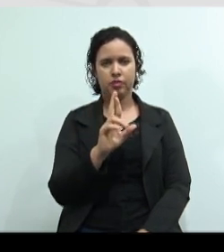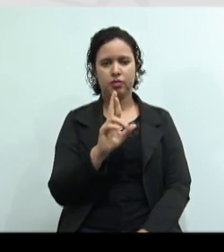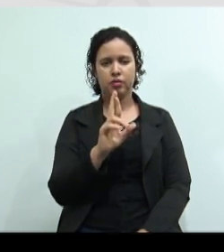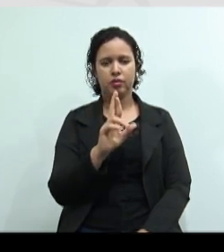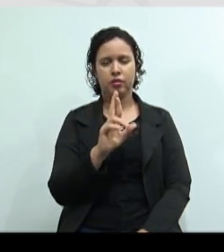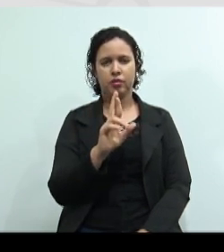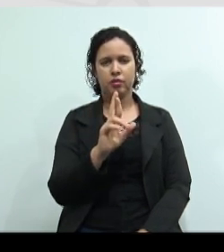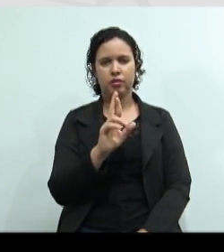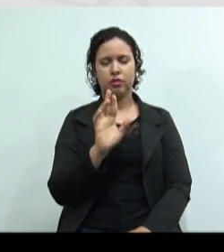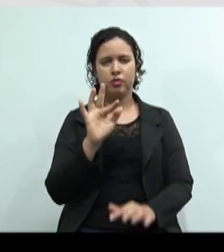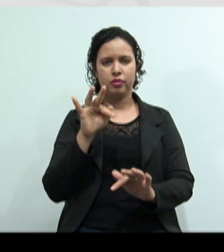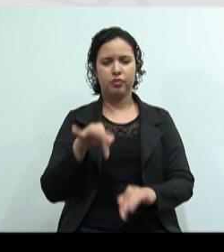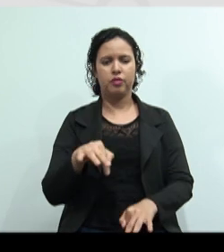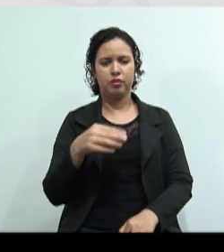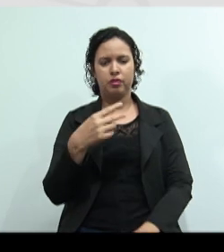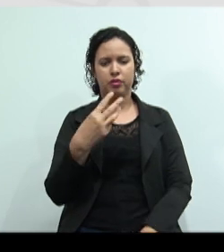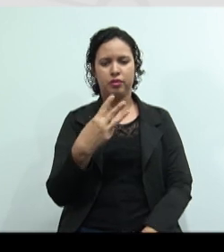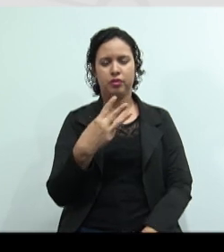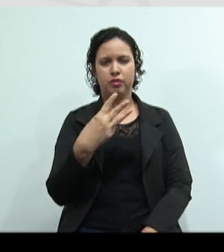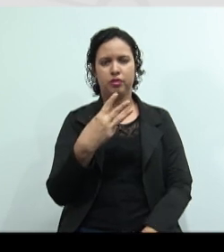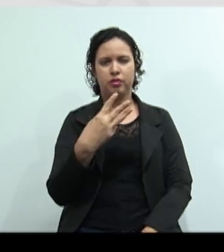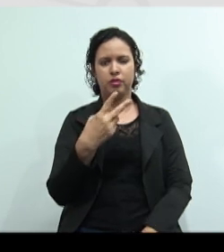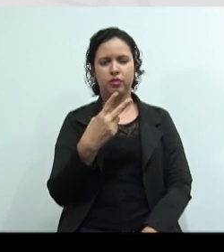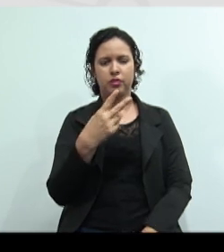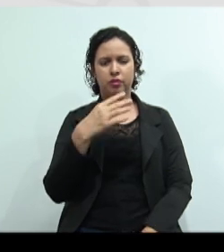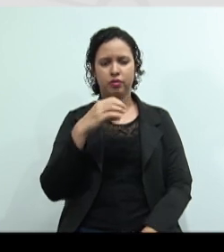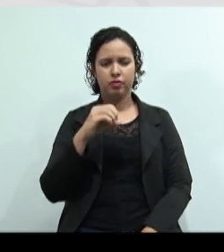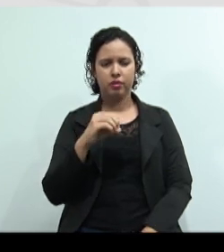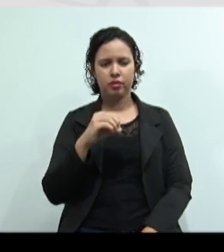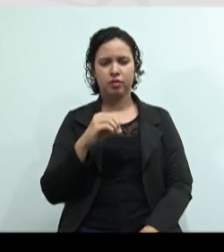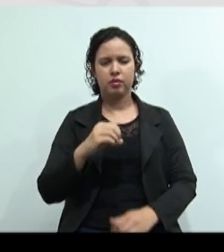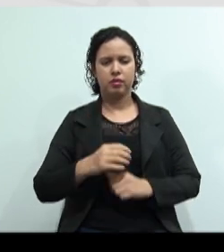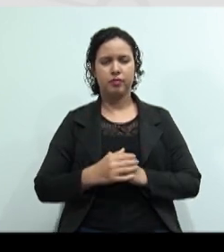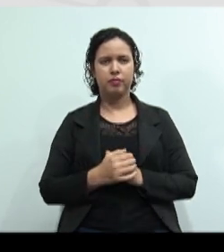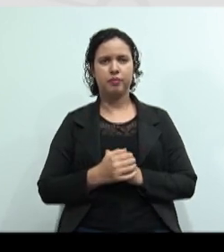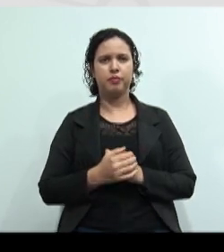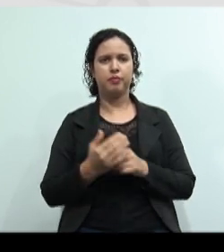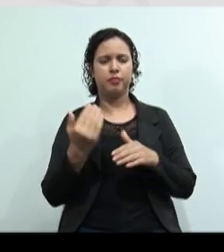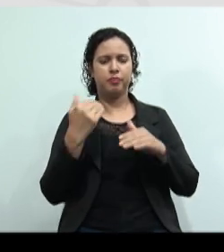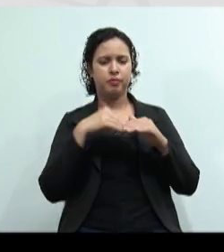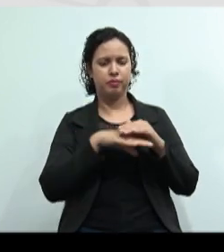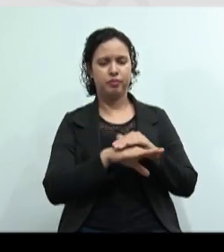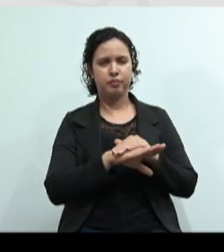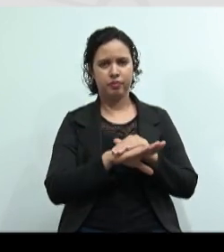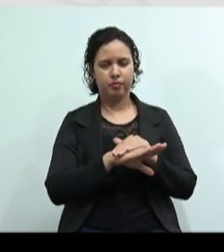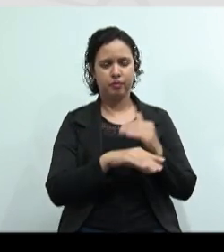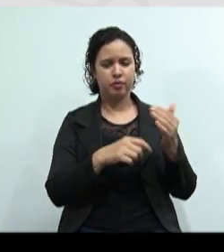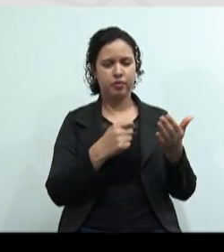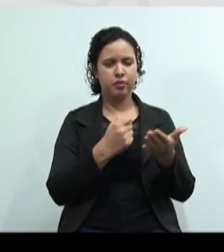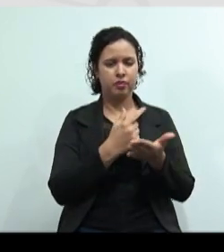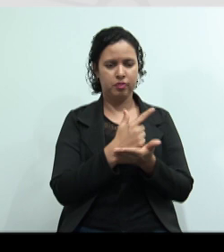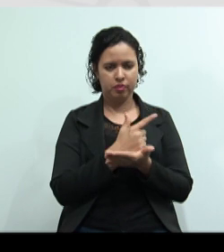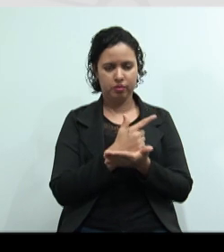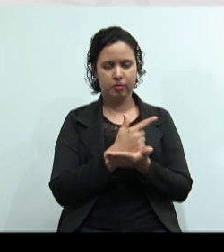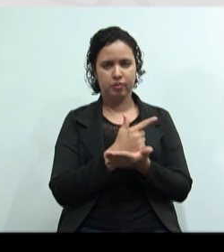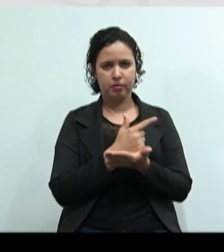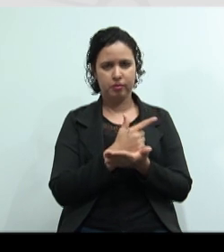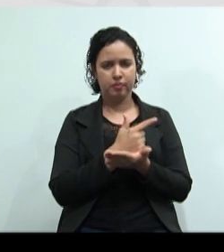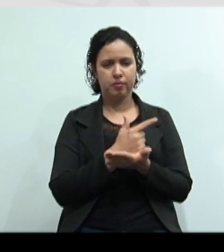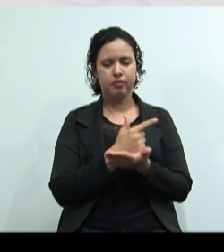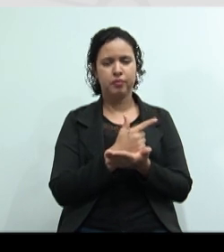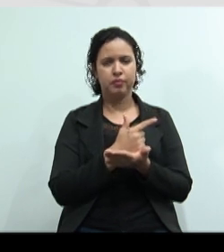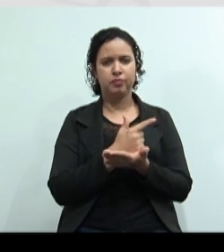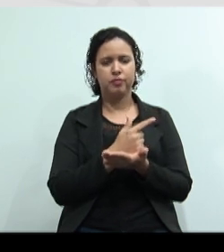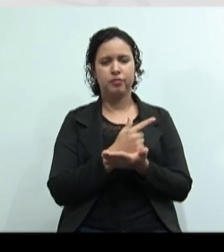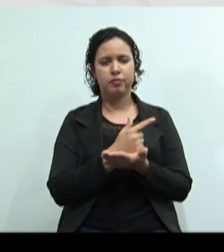foi 320. Então, nessa coluna aqui, eu vou lançar as entradas, ou seja, as compras de mercadoria. Tá certo? Tá lá,